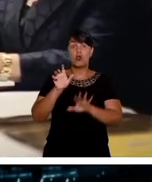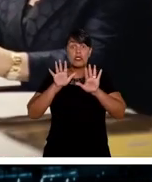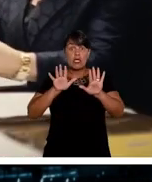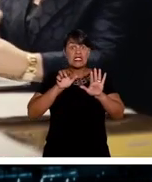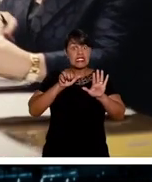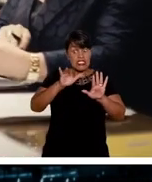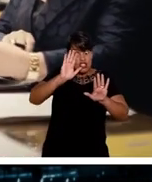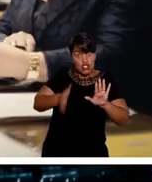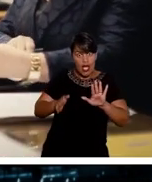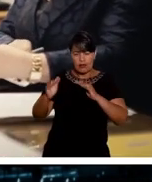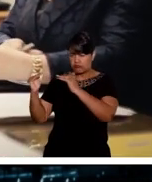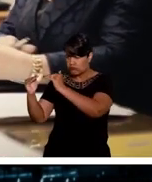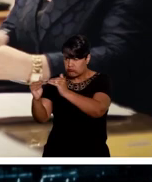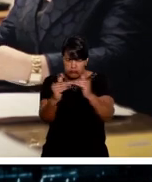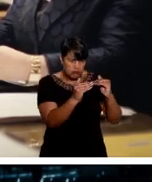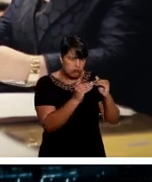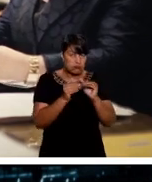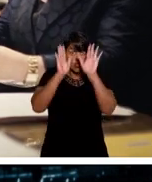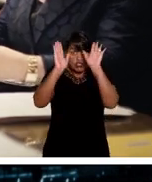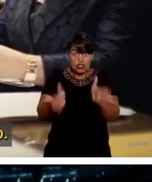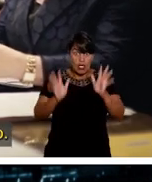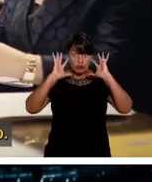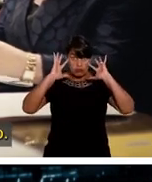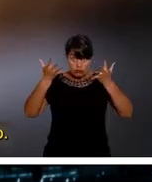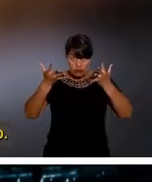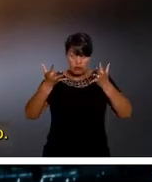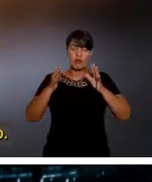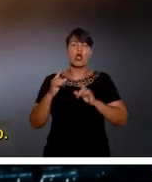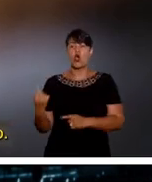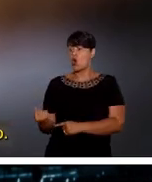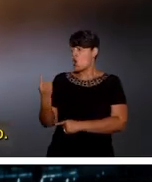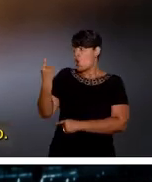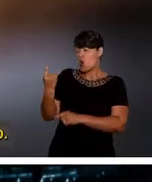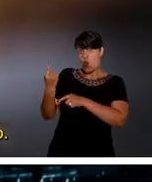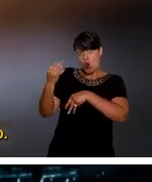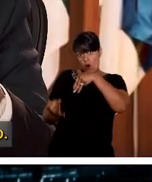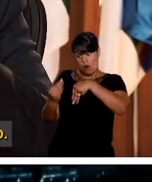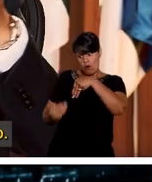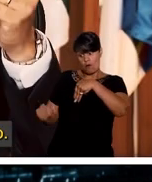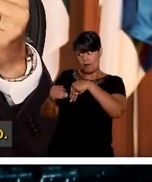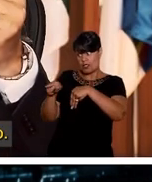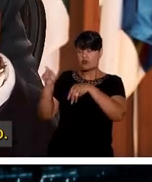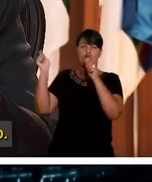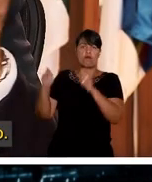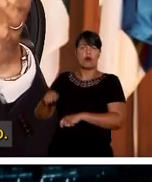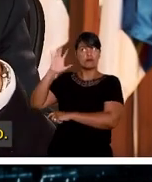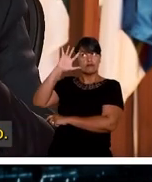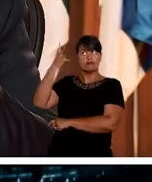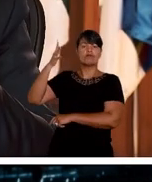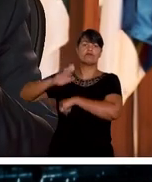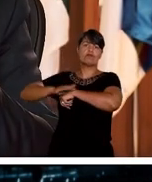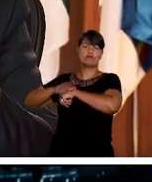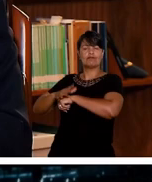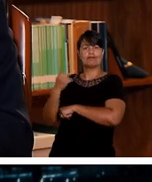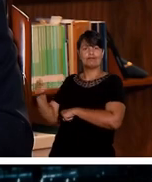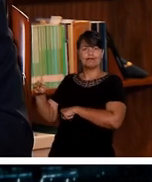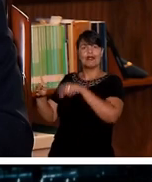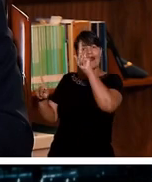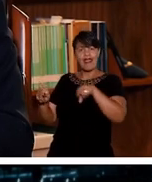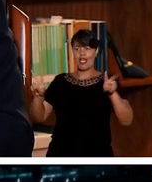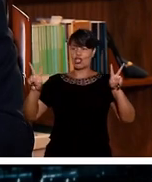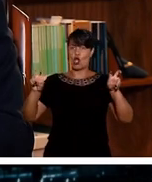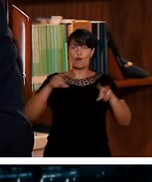um entendimento já consolidado na casa, o ministro pode sozinho proferir uma decisão. Essa é